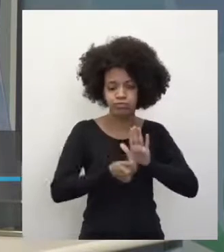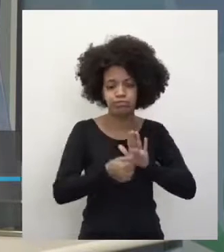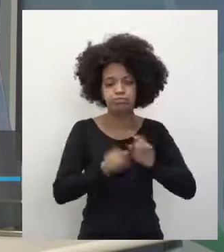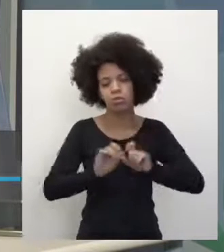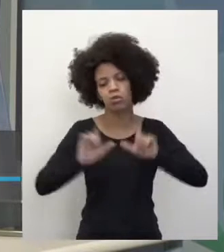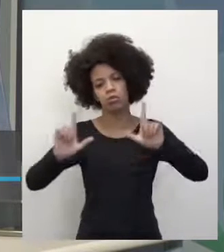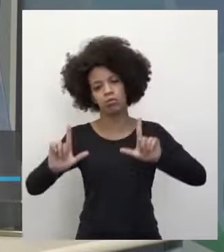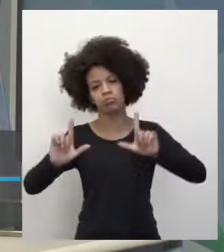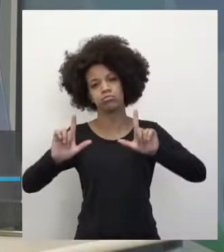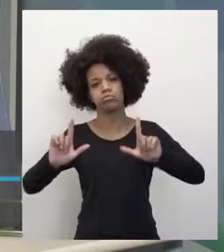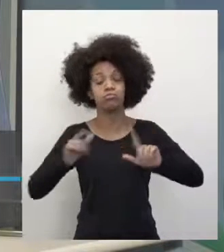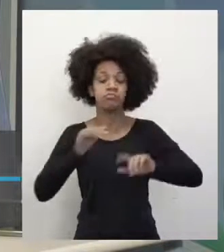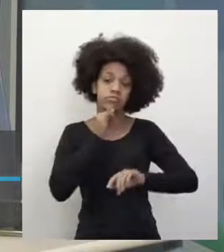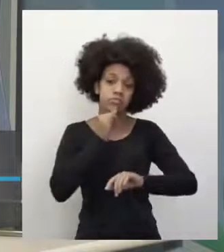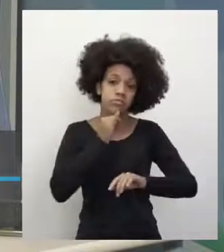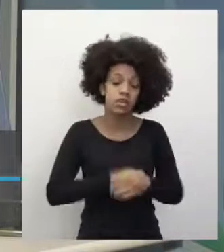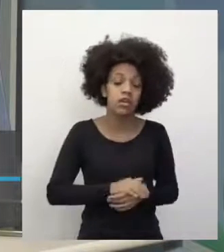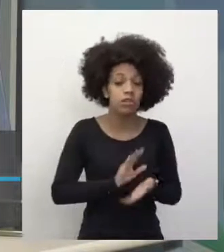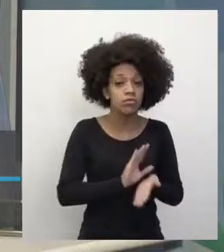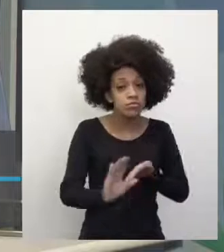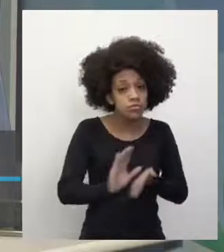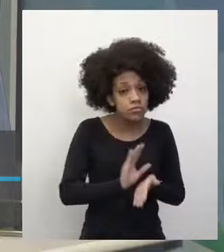né, patrocinado integralmente